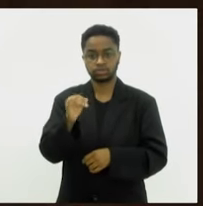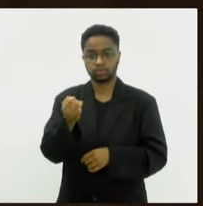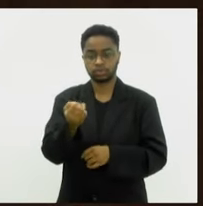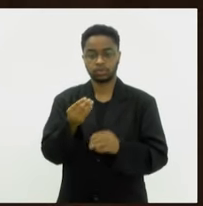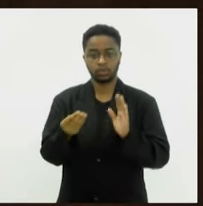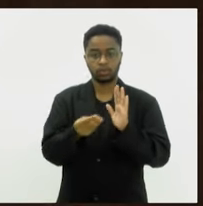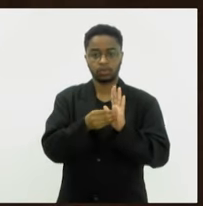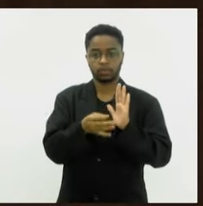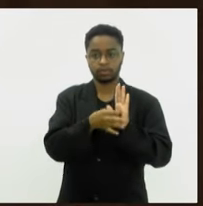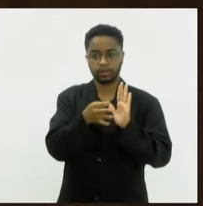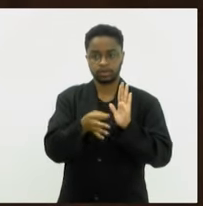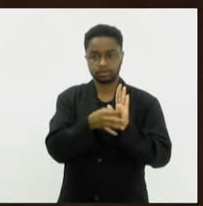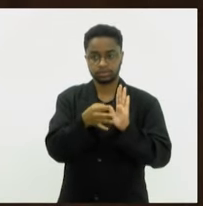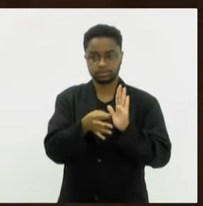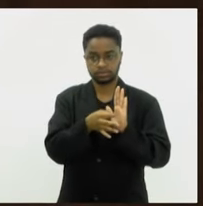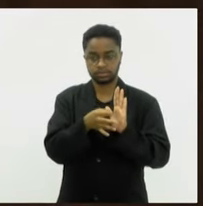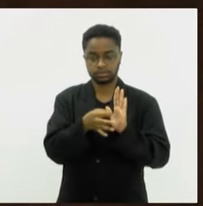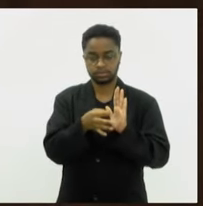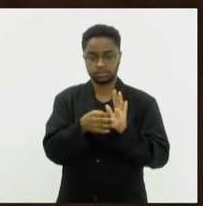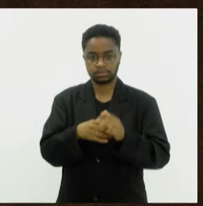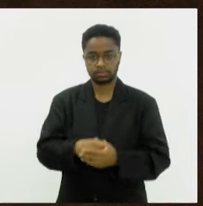parecer.